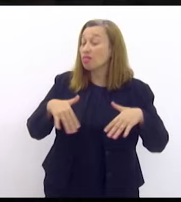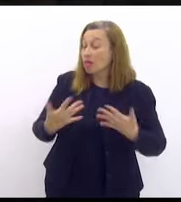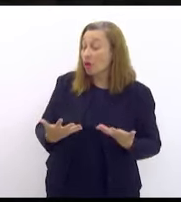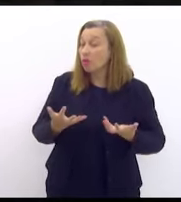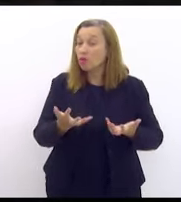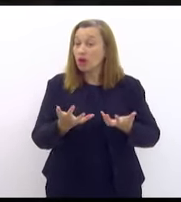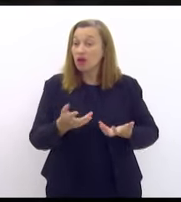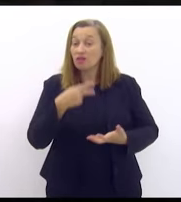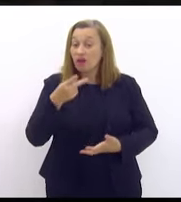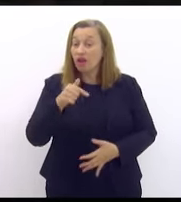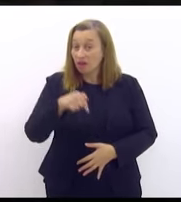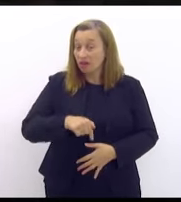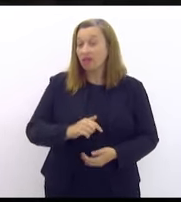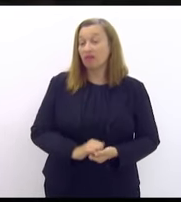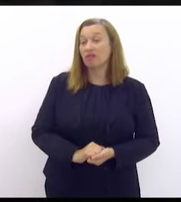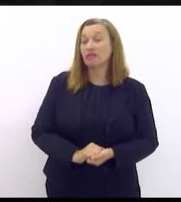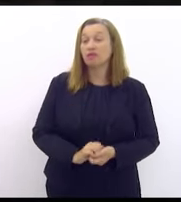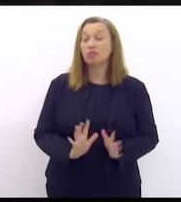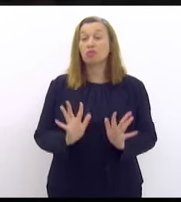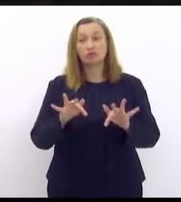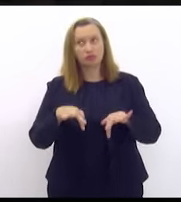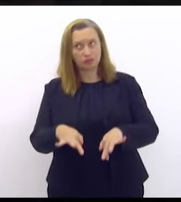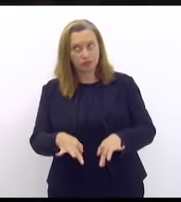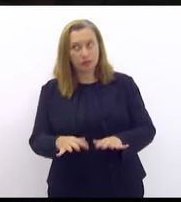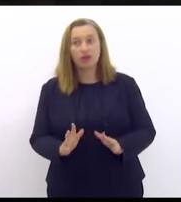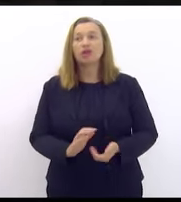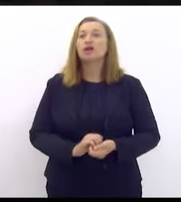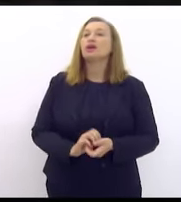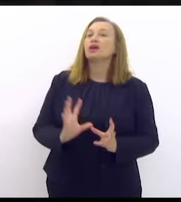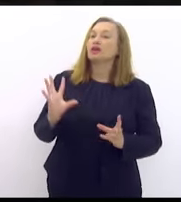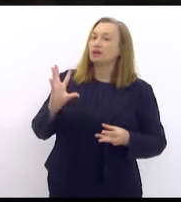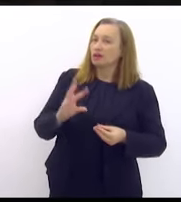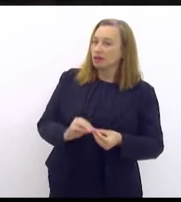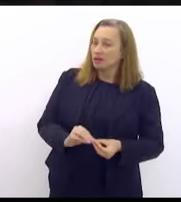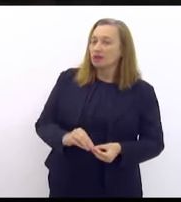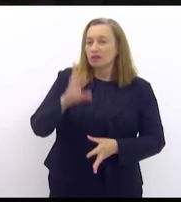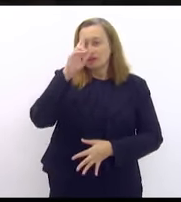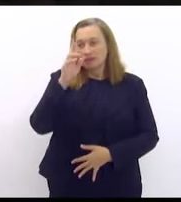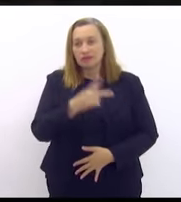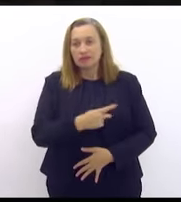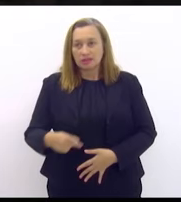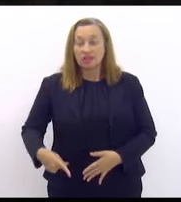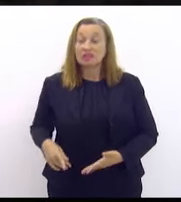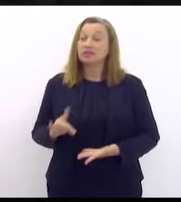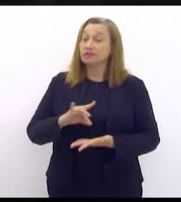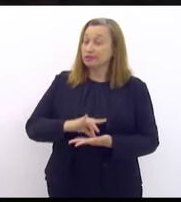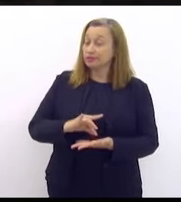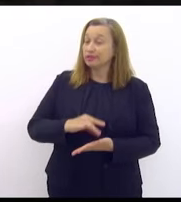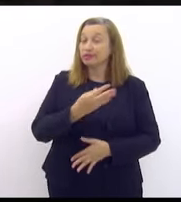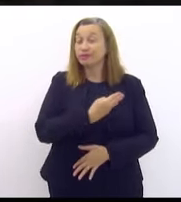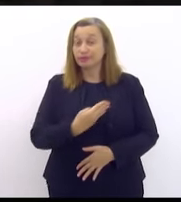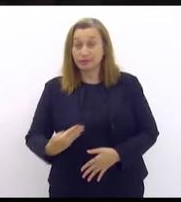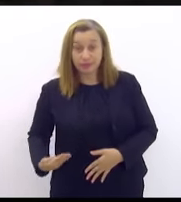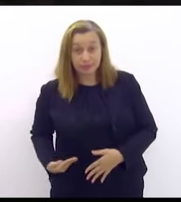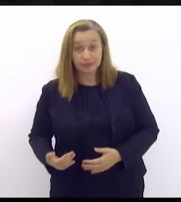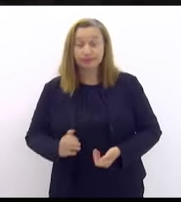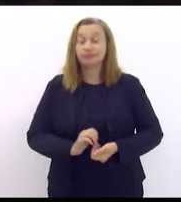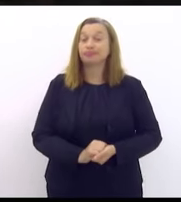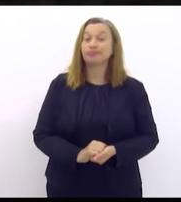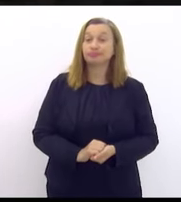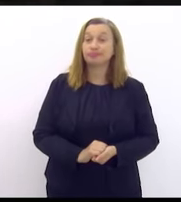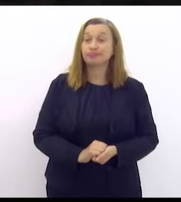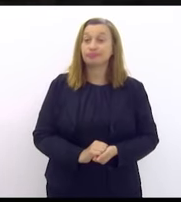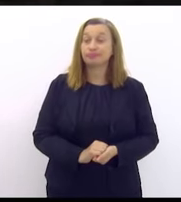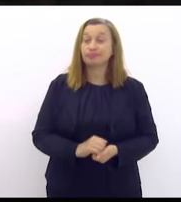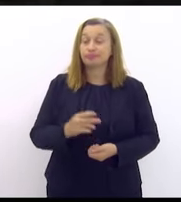quero dizer aqui que, por fim, para concluir mesmo, senhora presidenta, o governador, quando ele